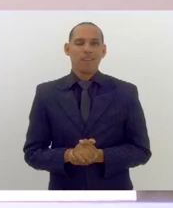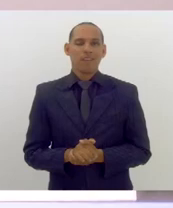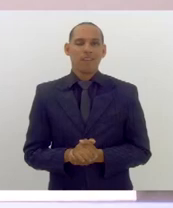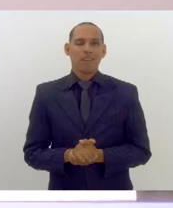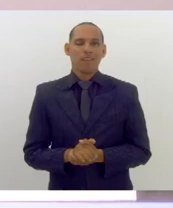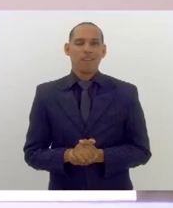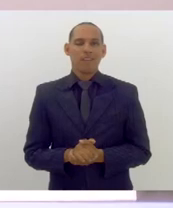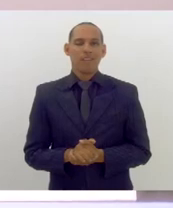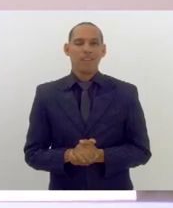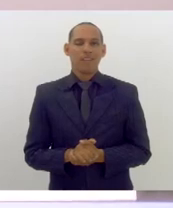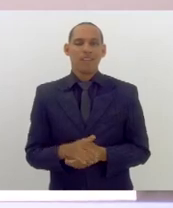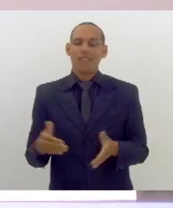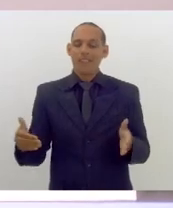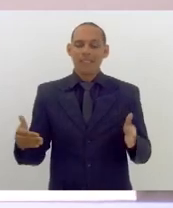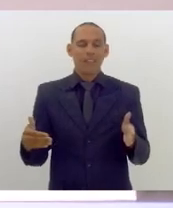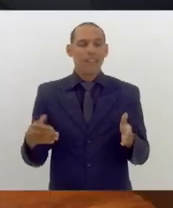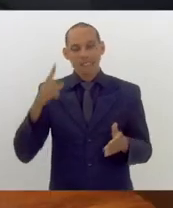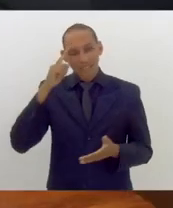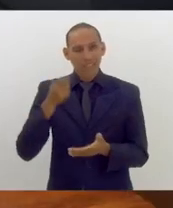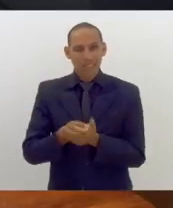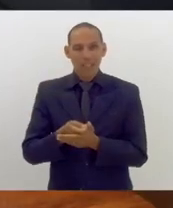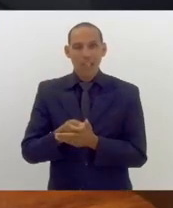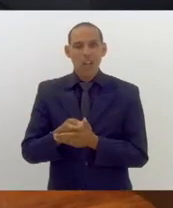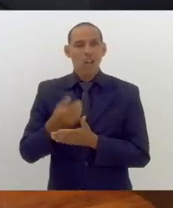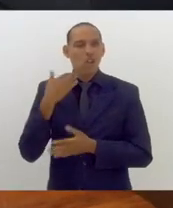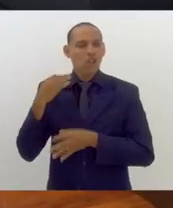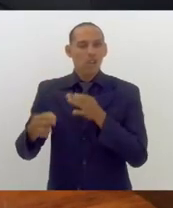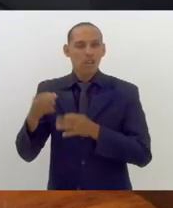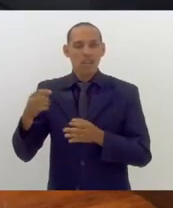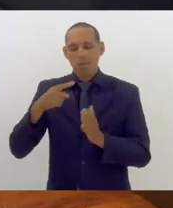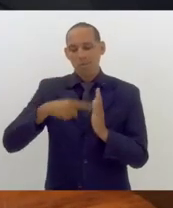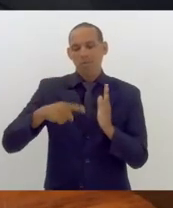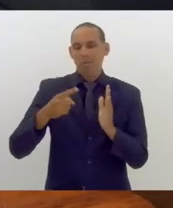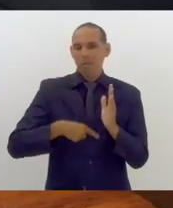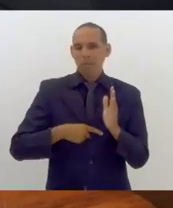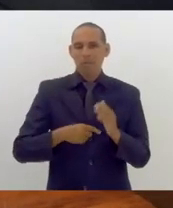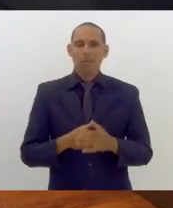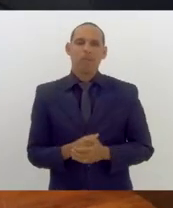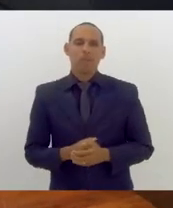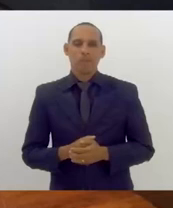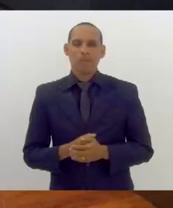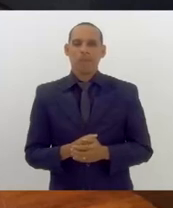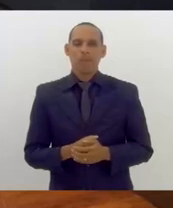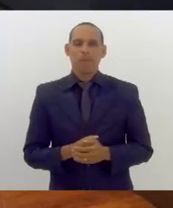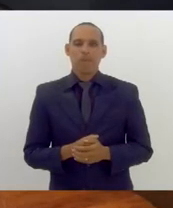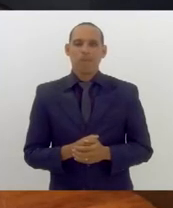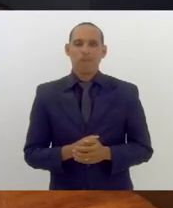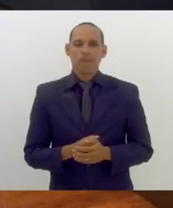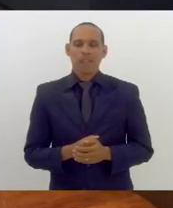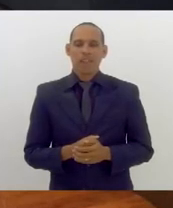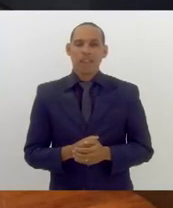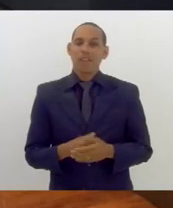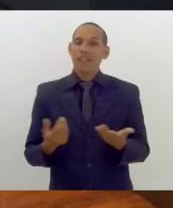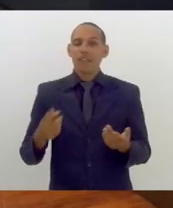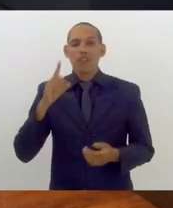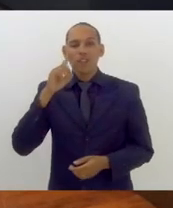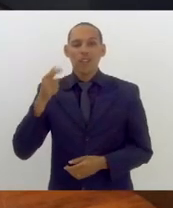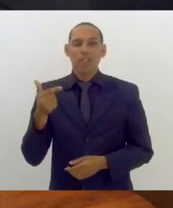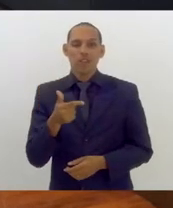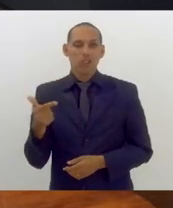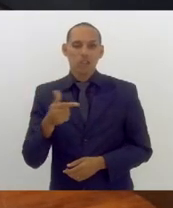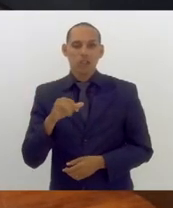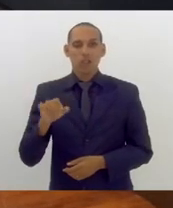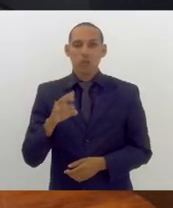suspendeu a decisão da juíza de primeira instância que havia determinado dia 22 de julho